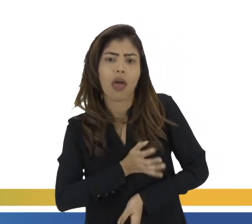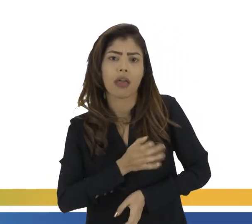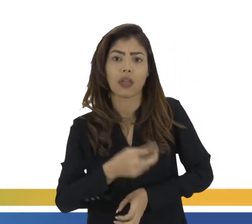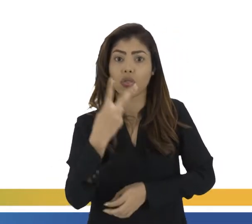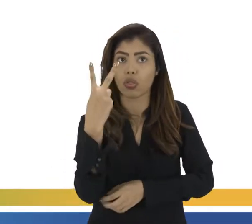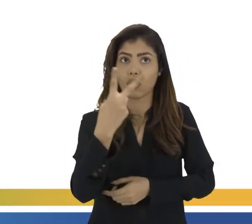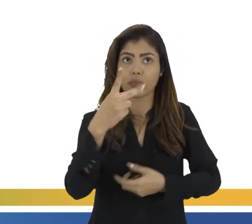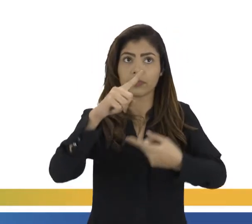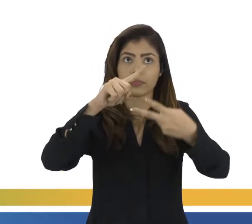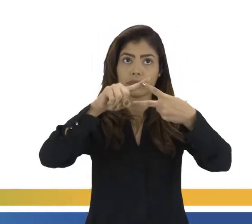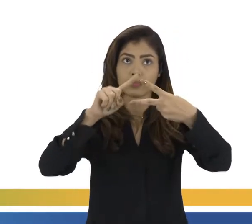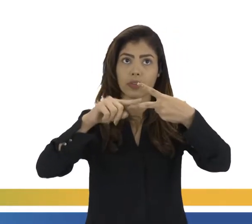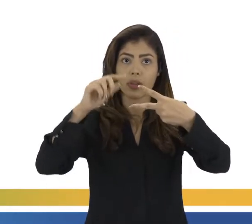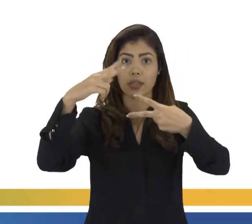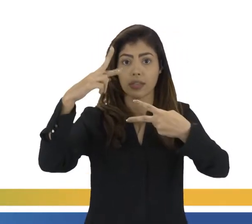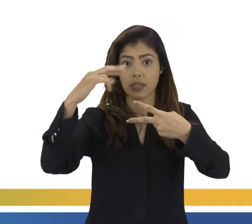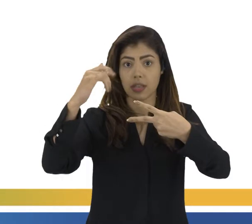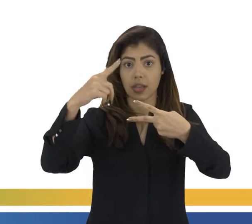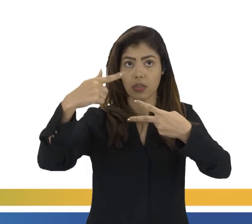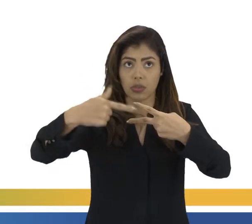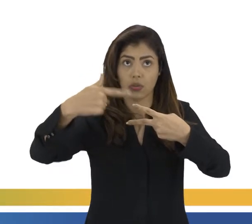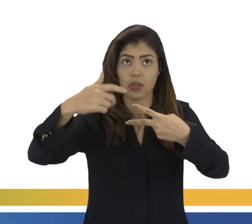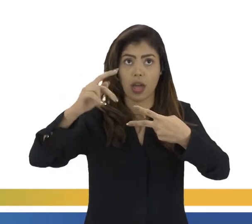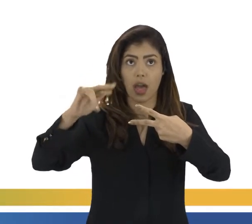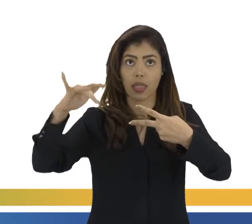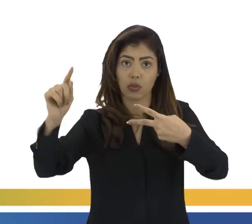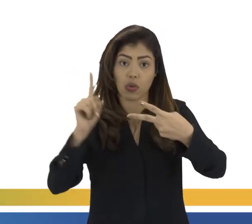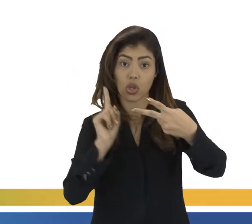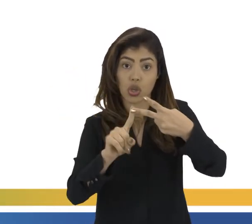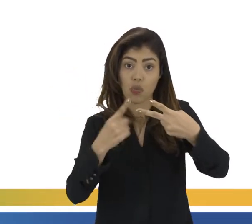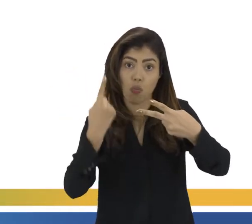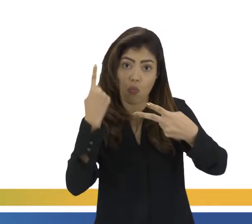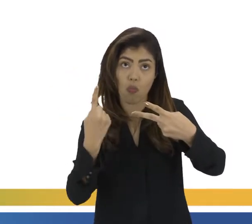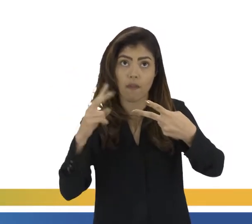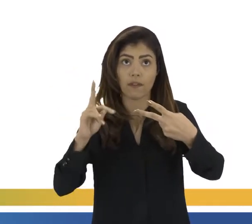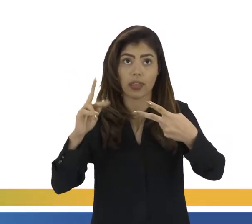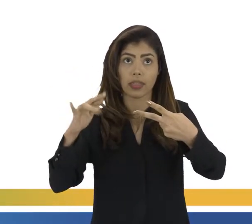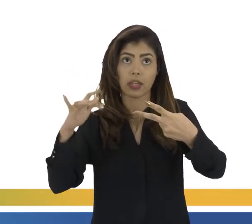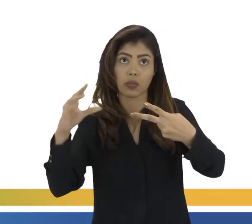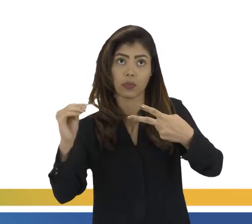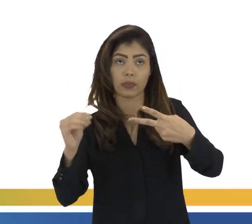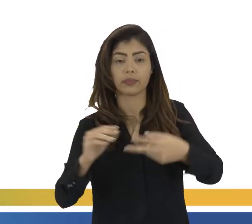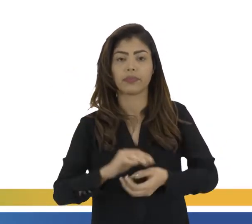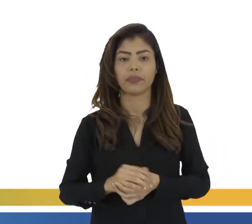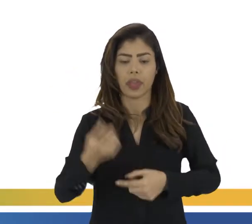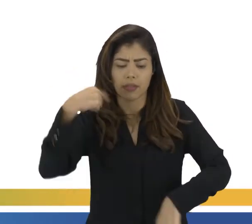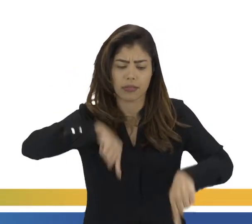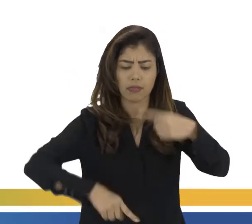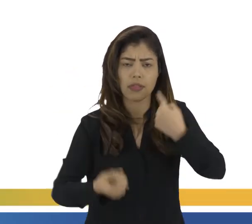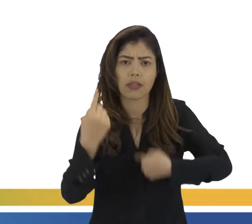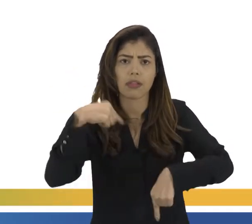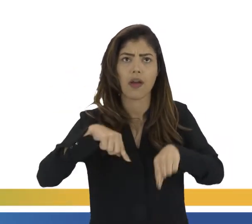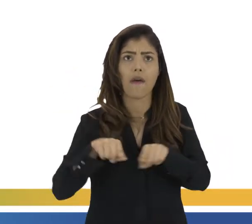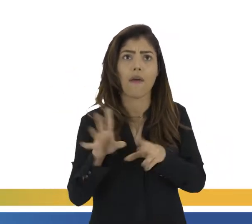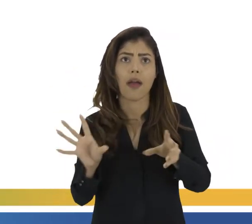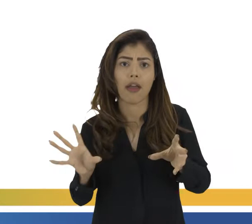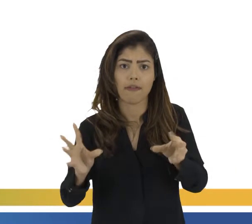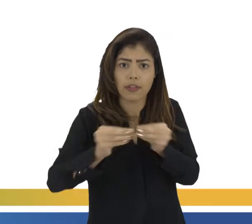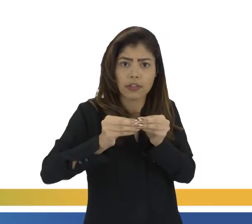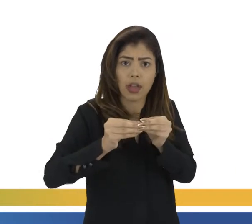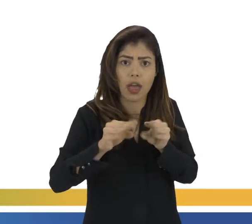2 átrios e 1 ventrículo, beleza? A circulação, ela é fechada